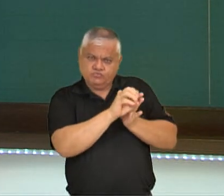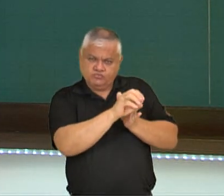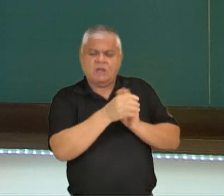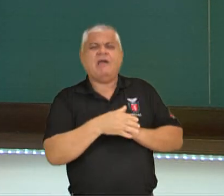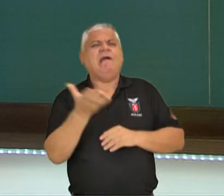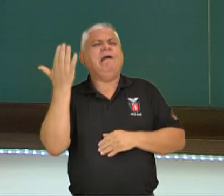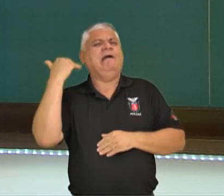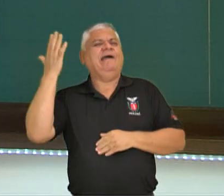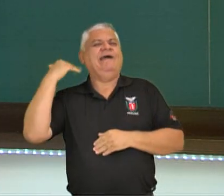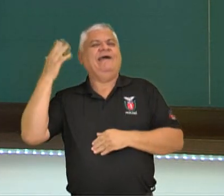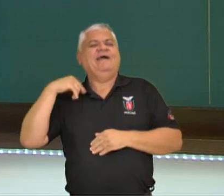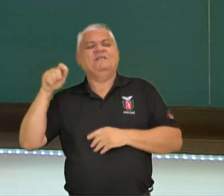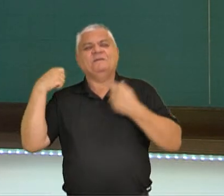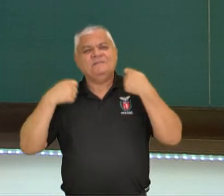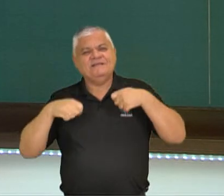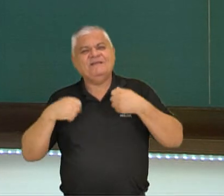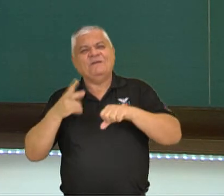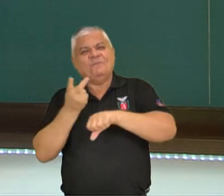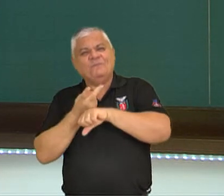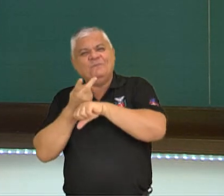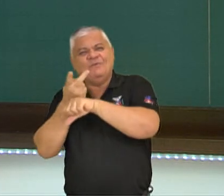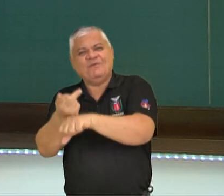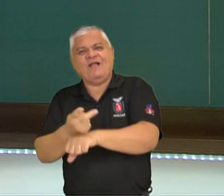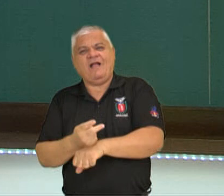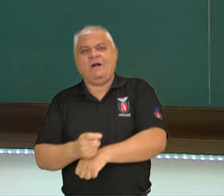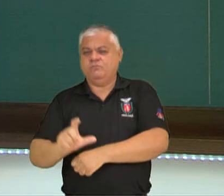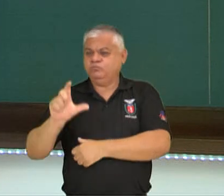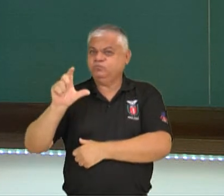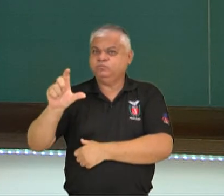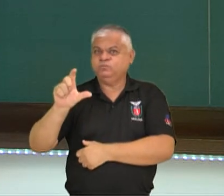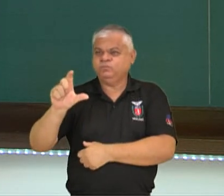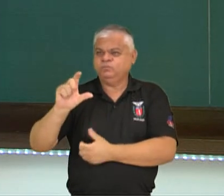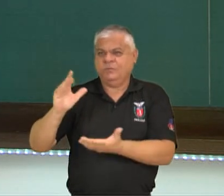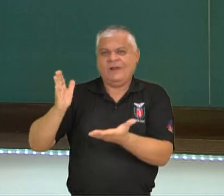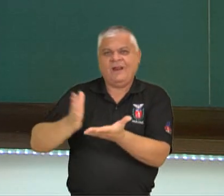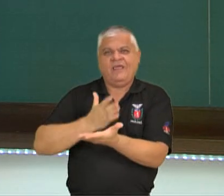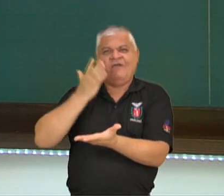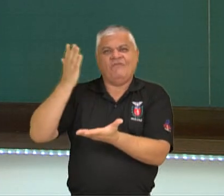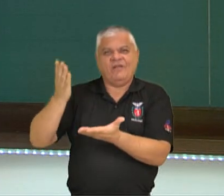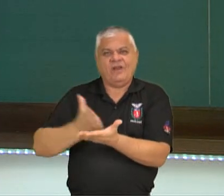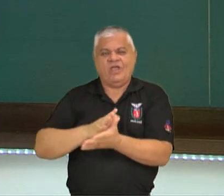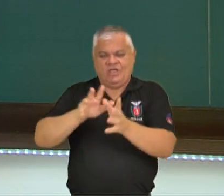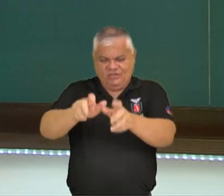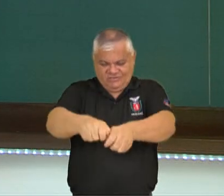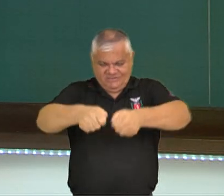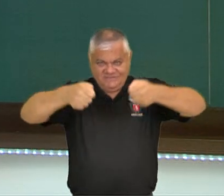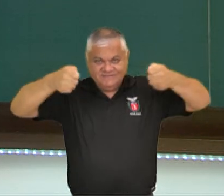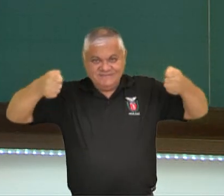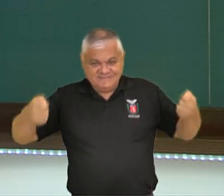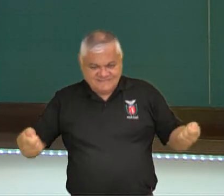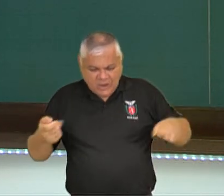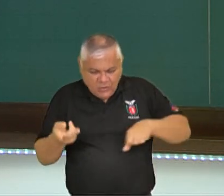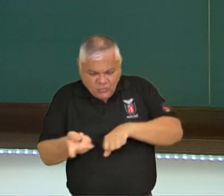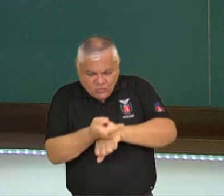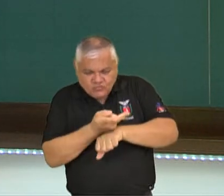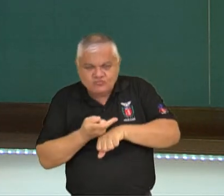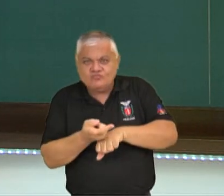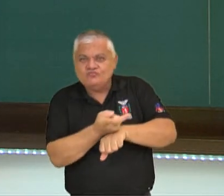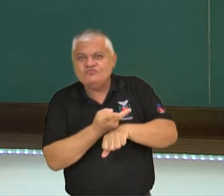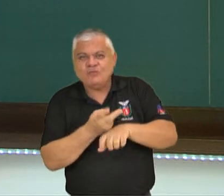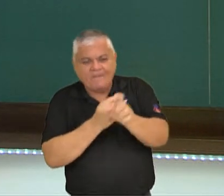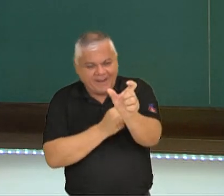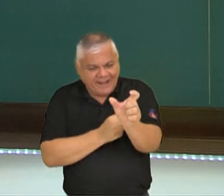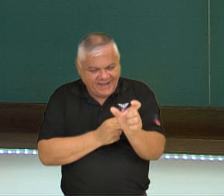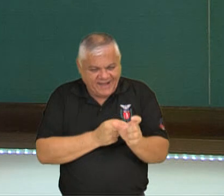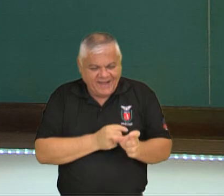significado de alguma coisa, a gente buscava um livro muito grosso, né? Abria aquele livrão que era o dicionário. Hoje a gente